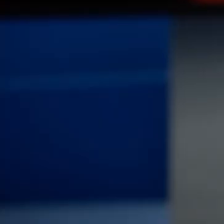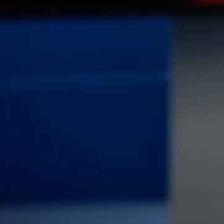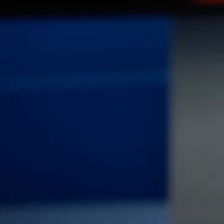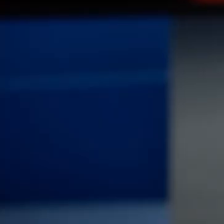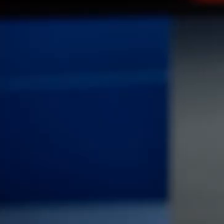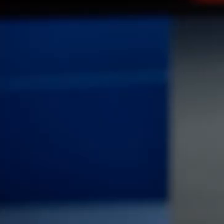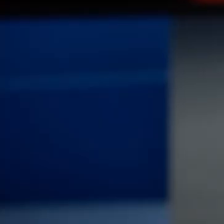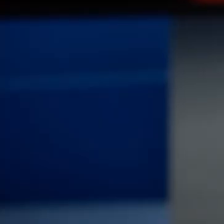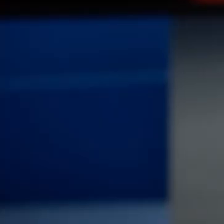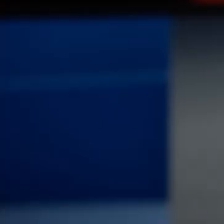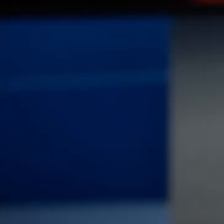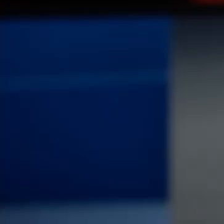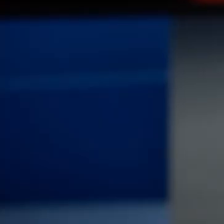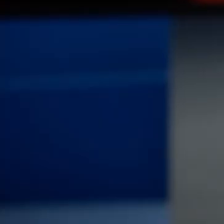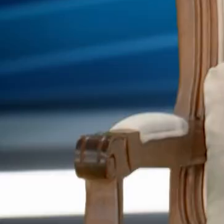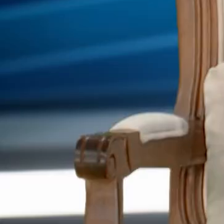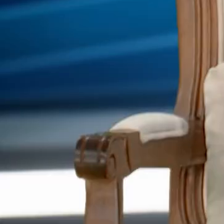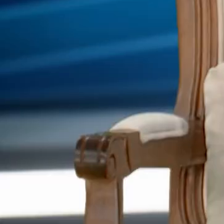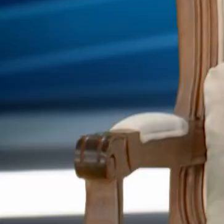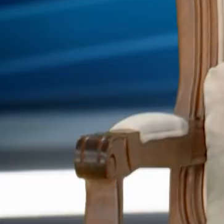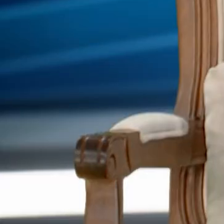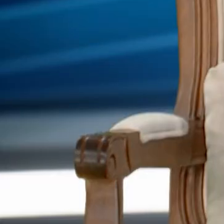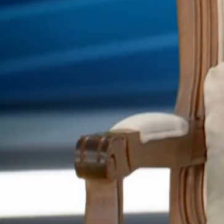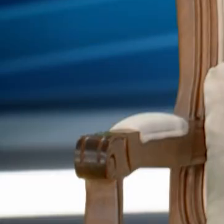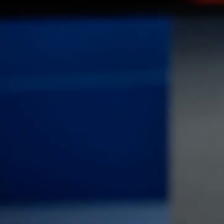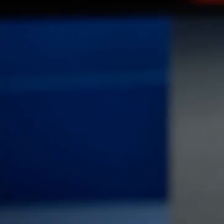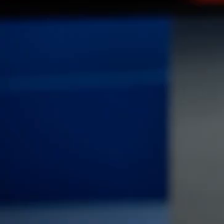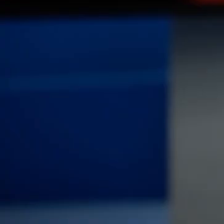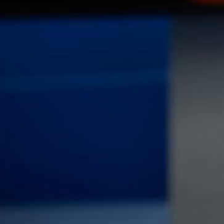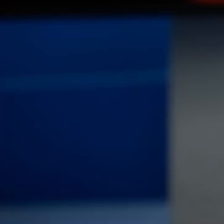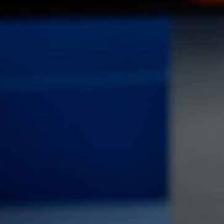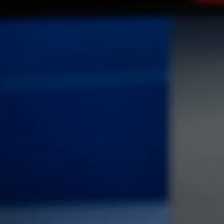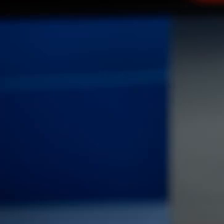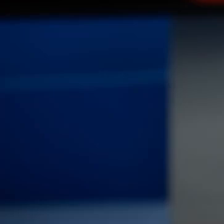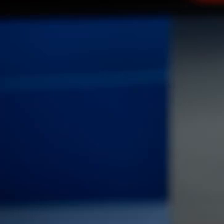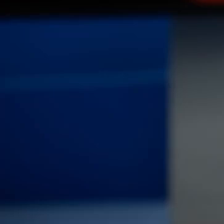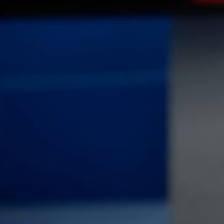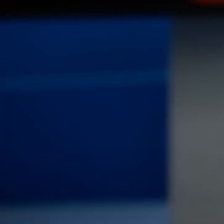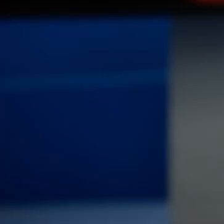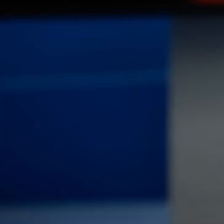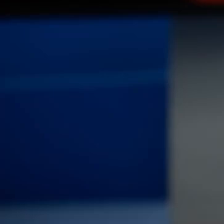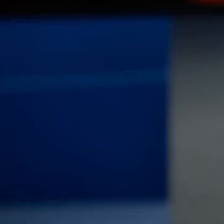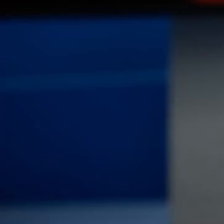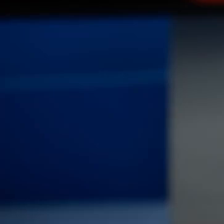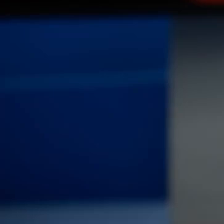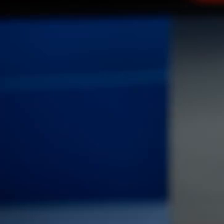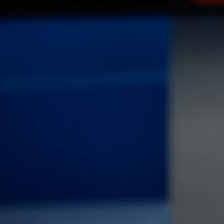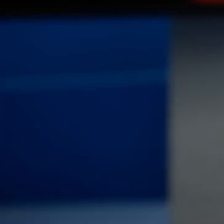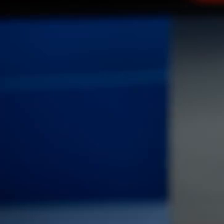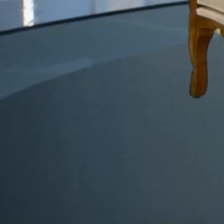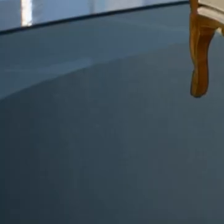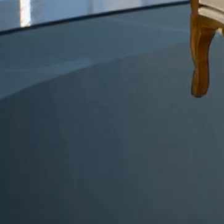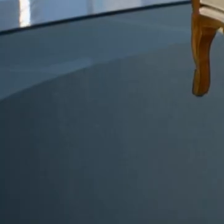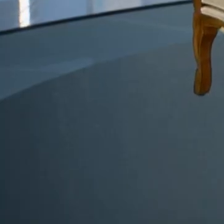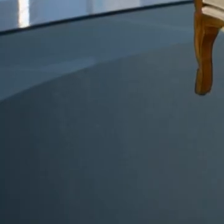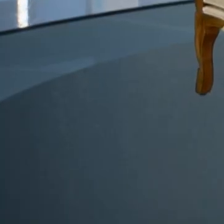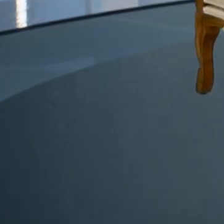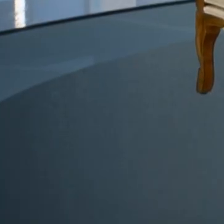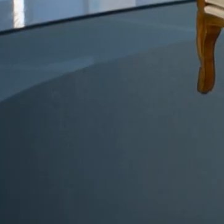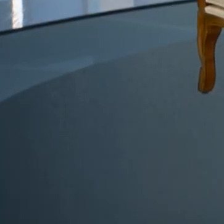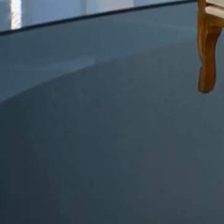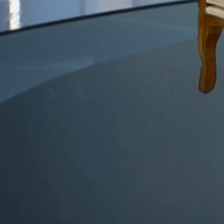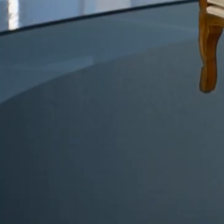consegue fazer Às vezes a própria pessoa identificar emoções algumas questões que tá ali